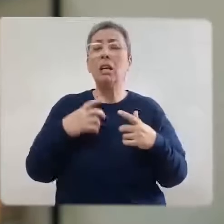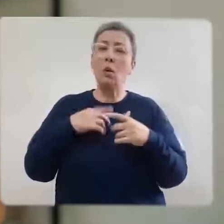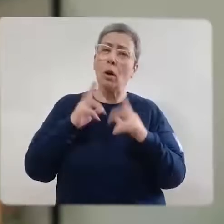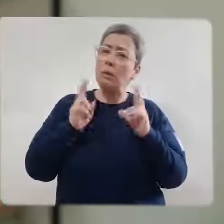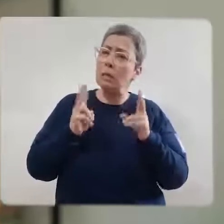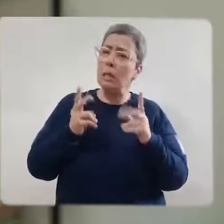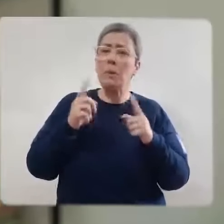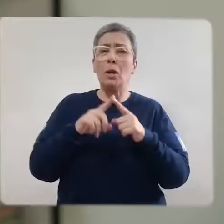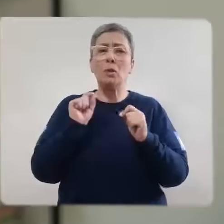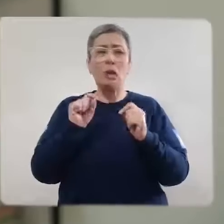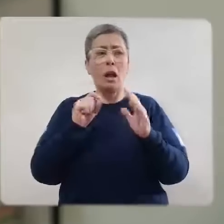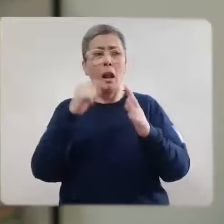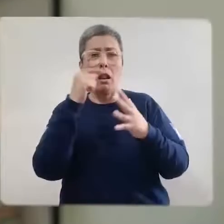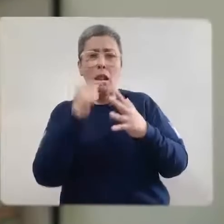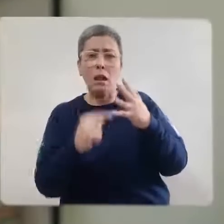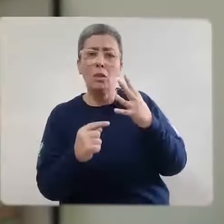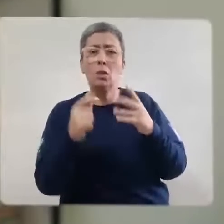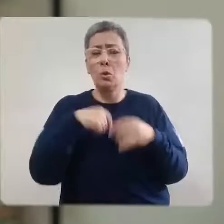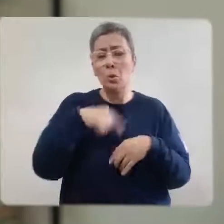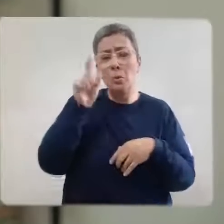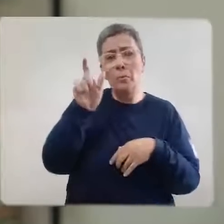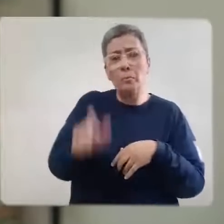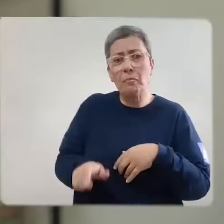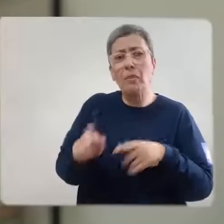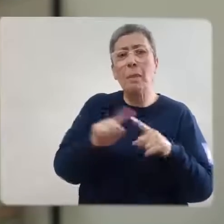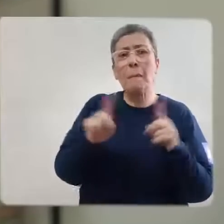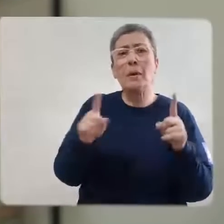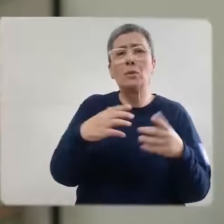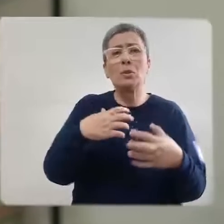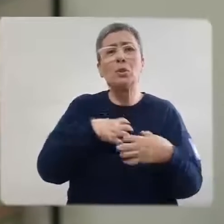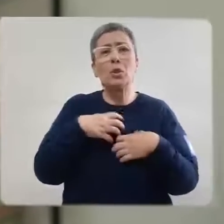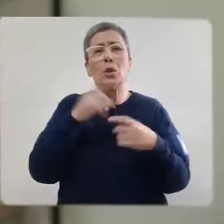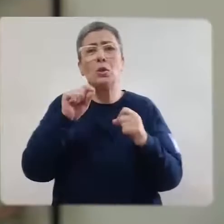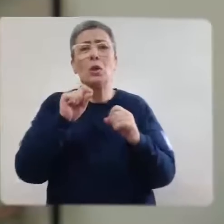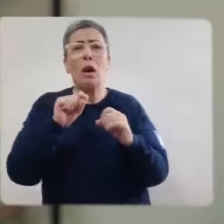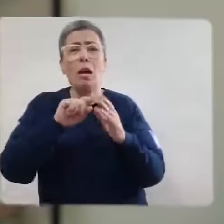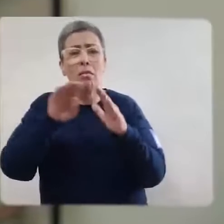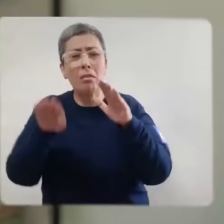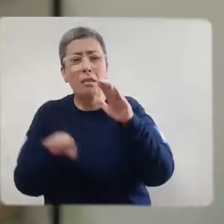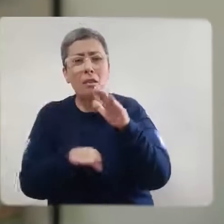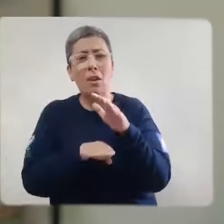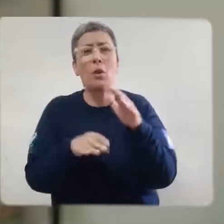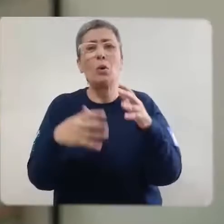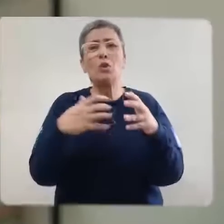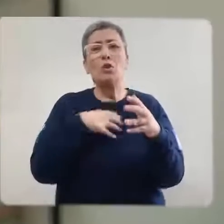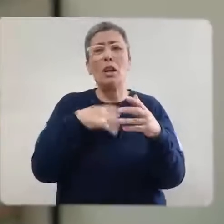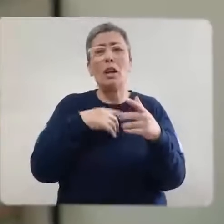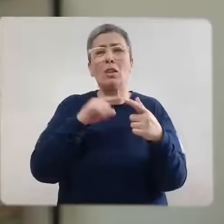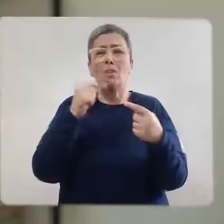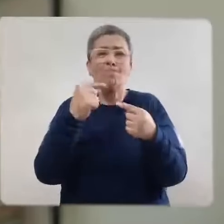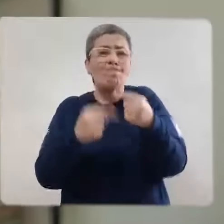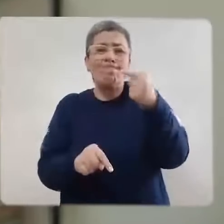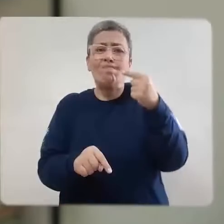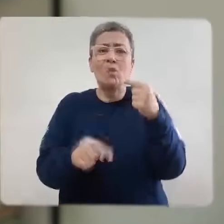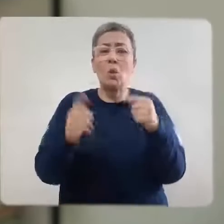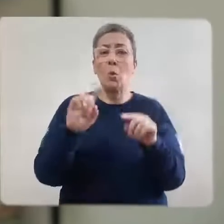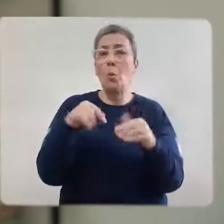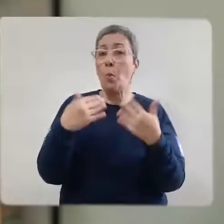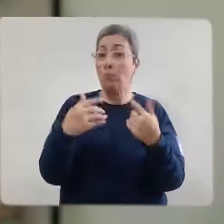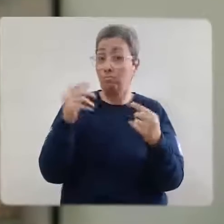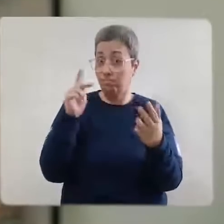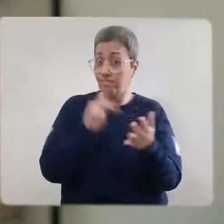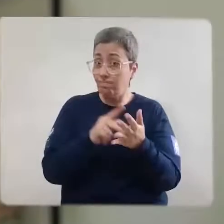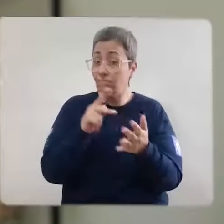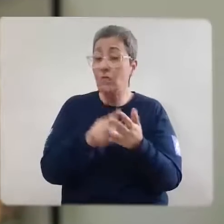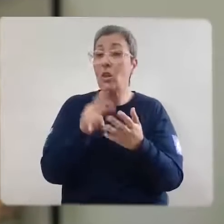Então a gente sempre está pautado, né, num sujeito, mas de uma forma inferior, de uma forma inadequada, quando